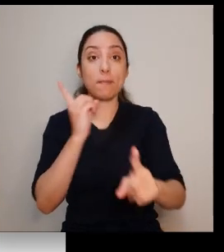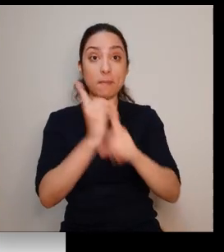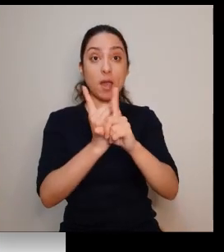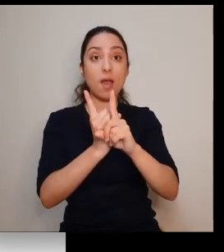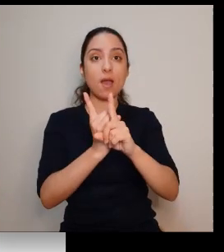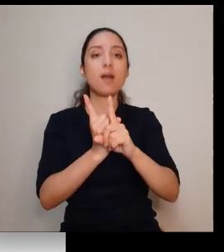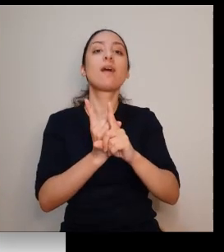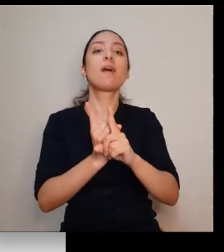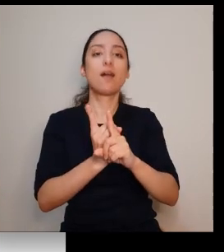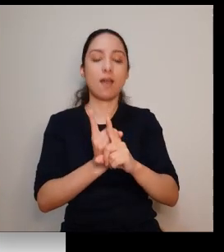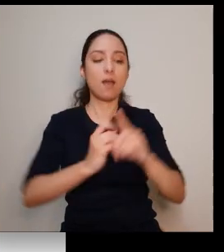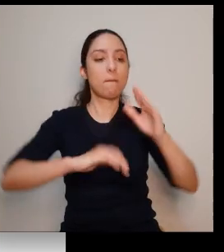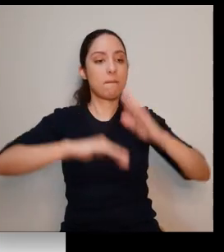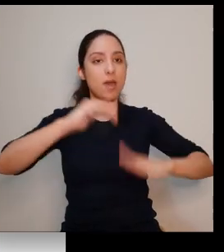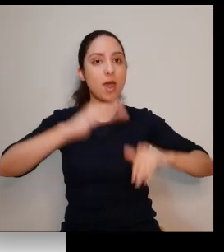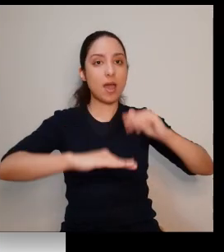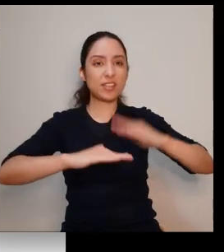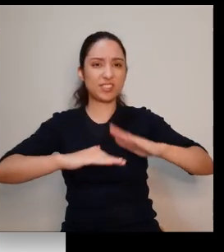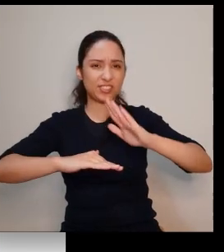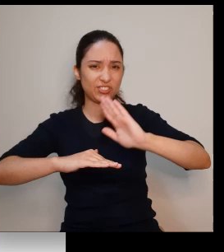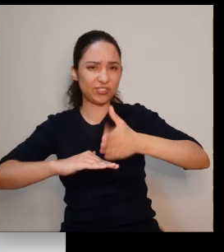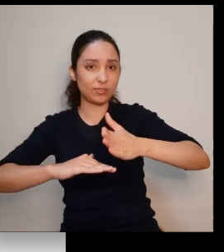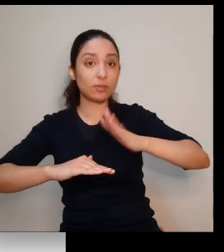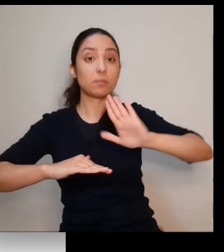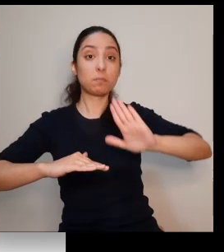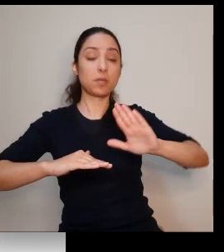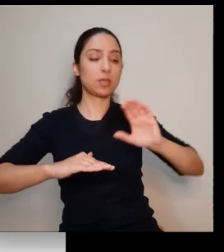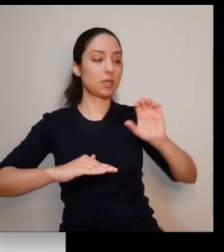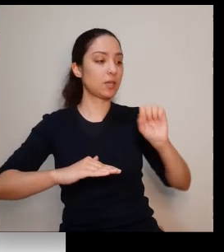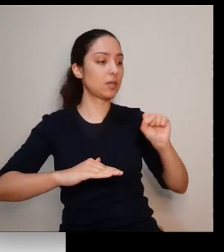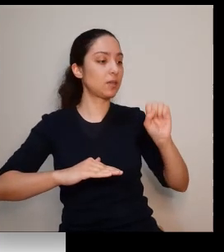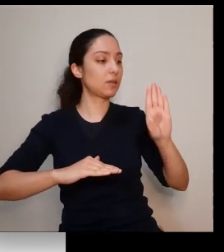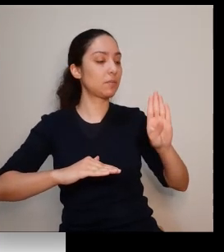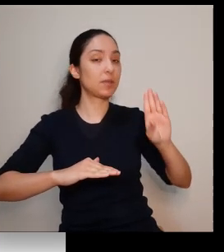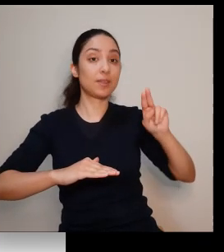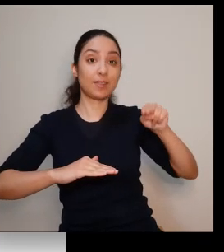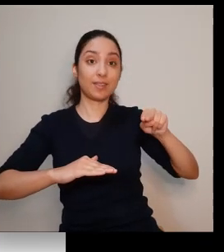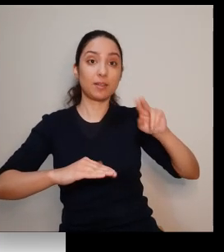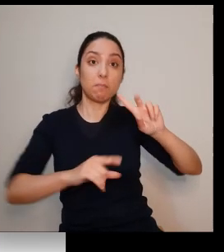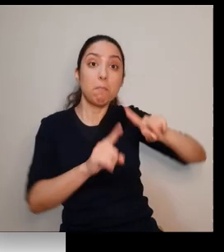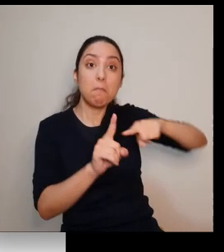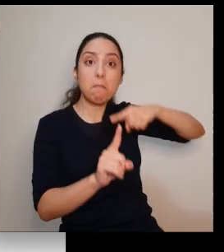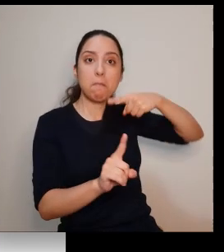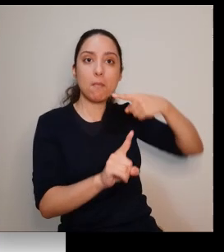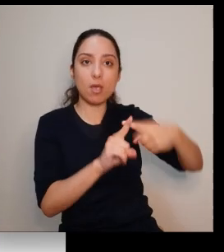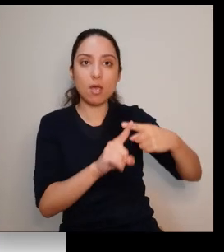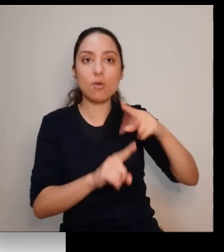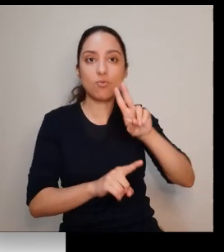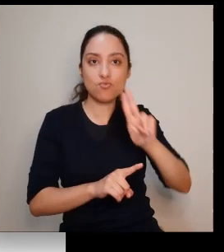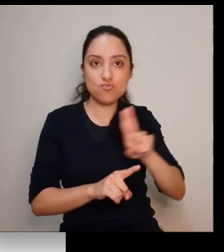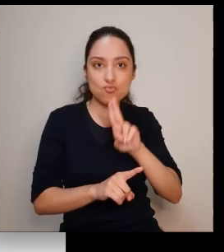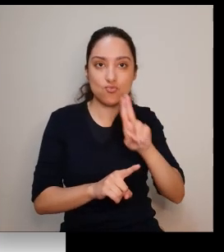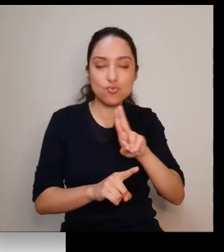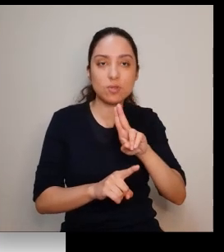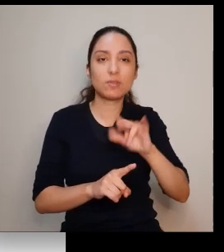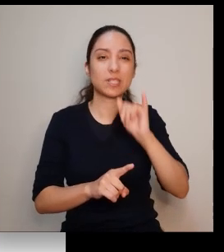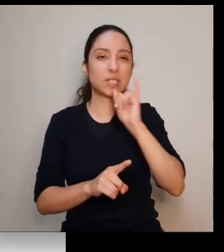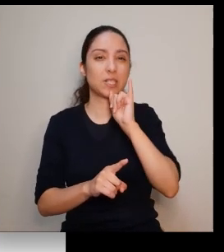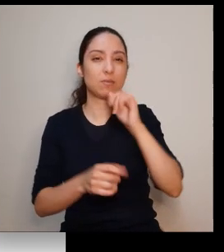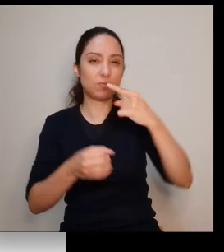nas soluções baseadas na natureza com foco na redução de risco, usando os recursos já disponíveis pelo